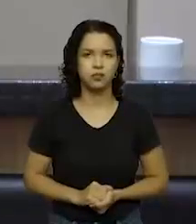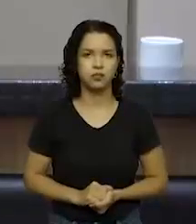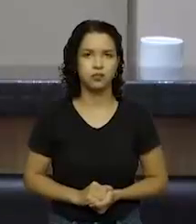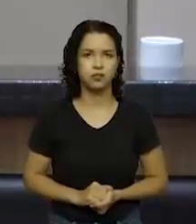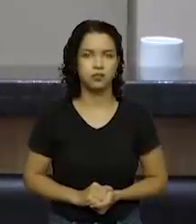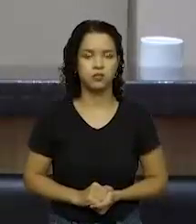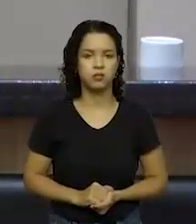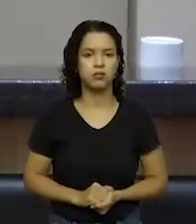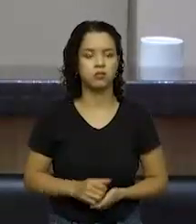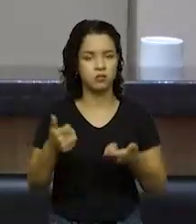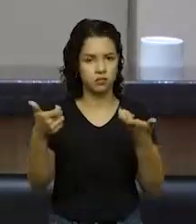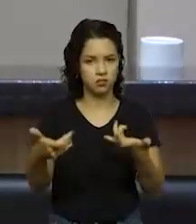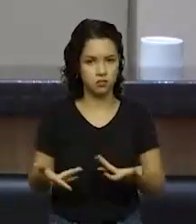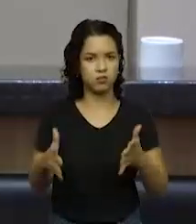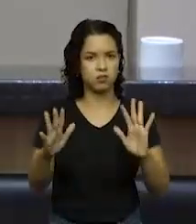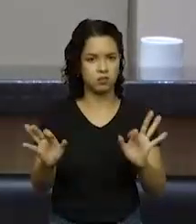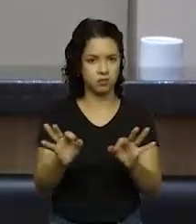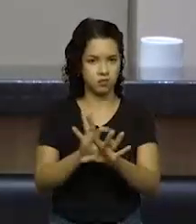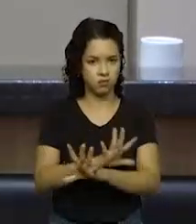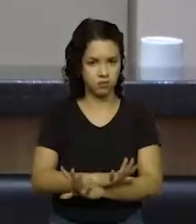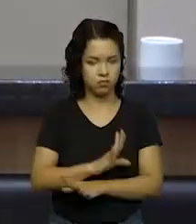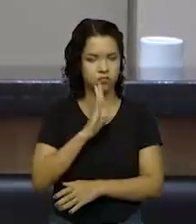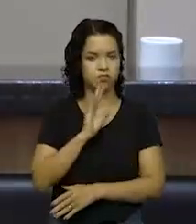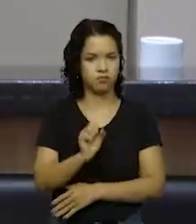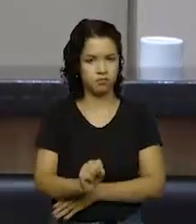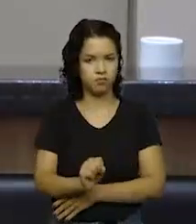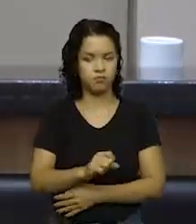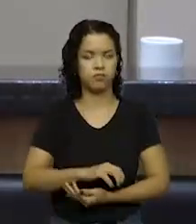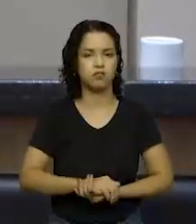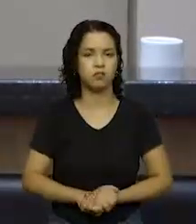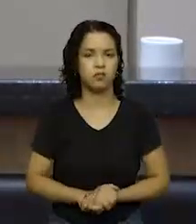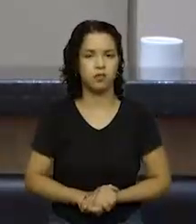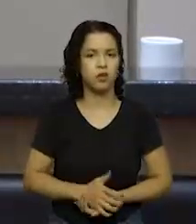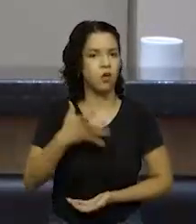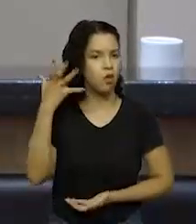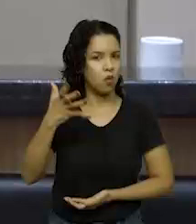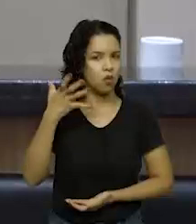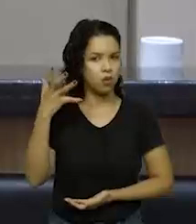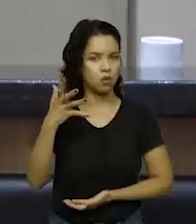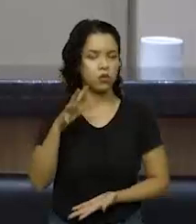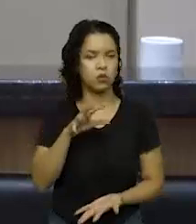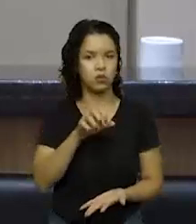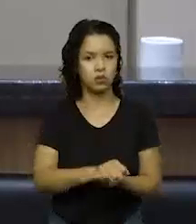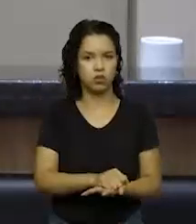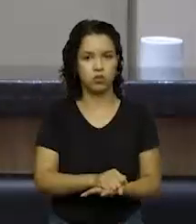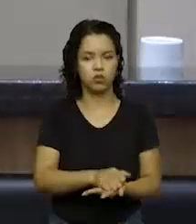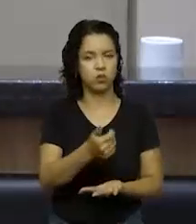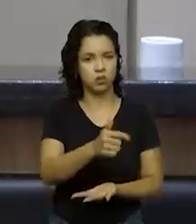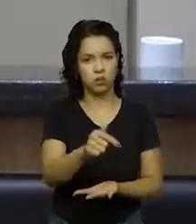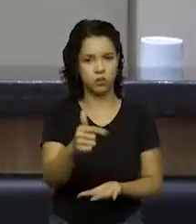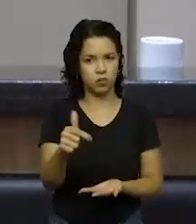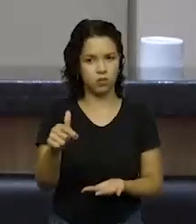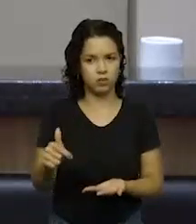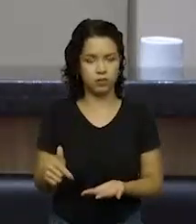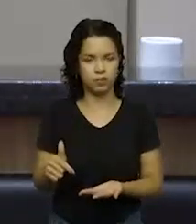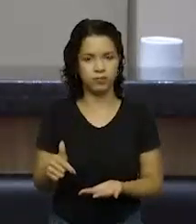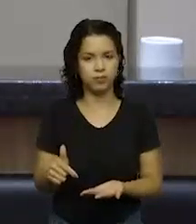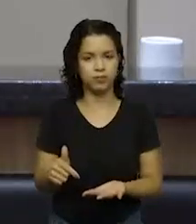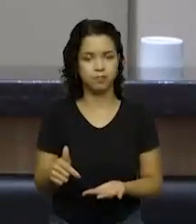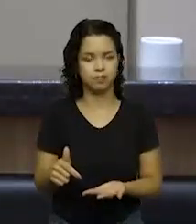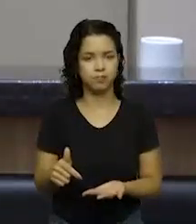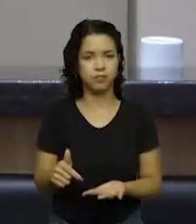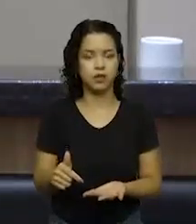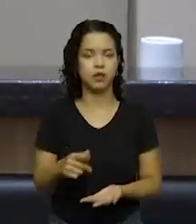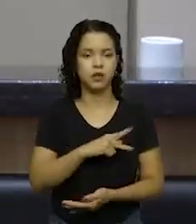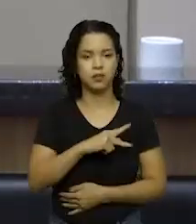Feita a manifestação, deputado Bruno Souza, não havendo mais oradores inscritos,